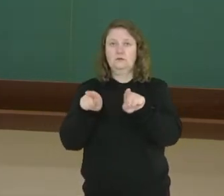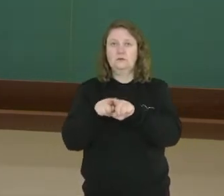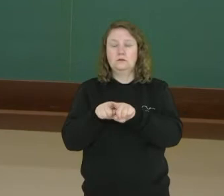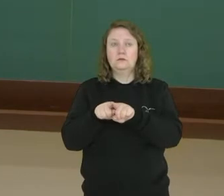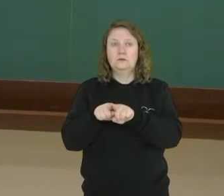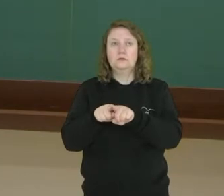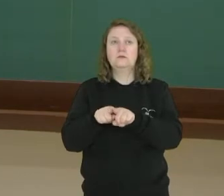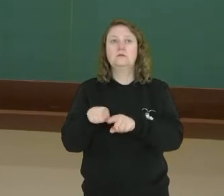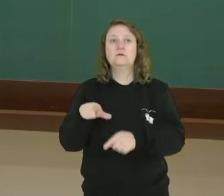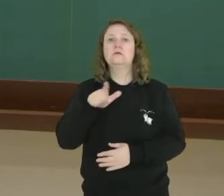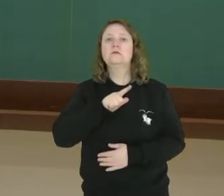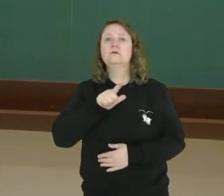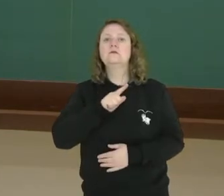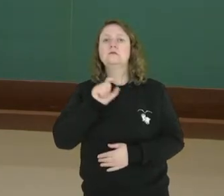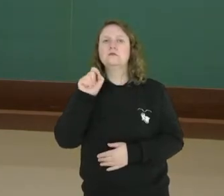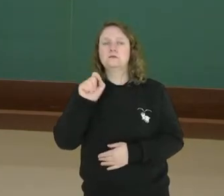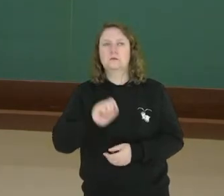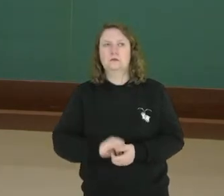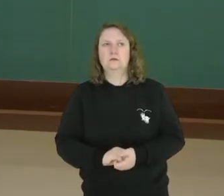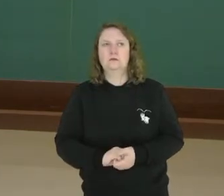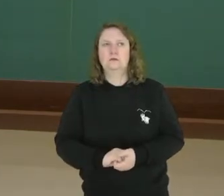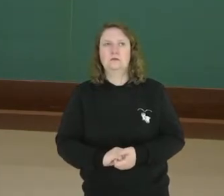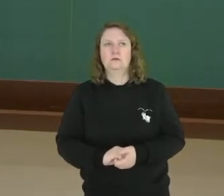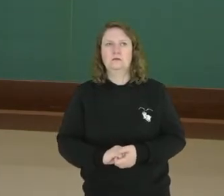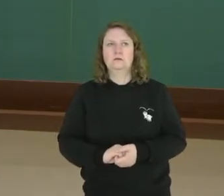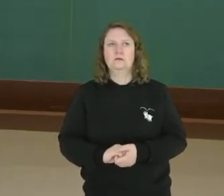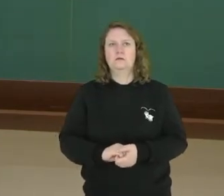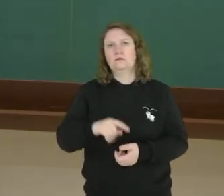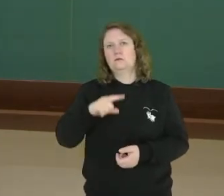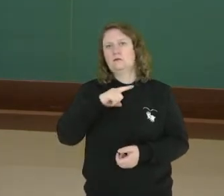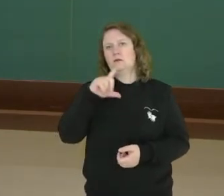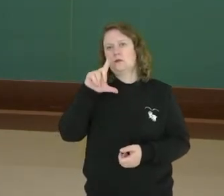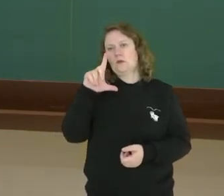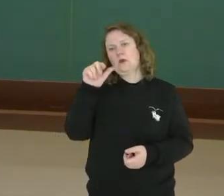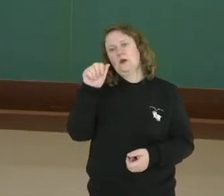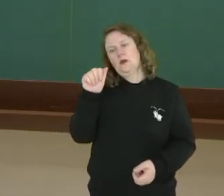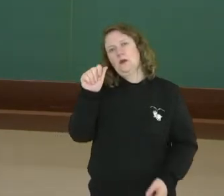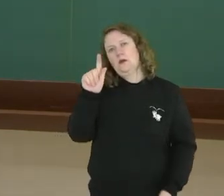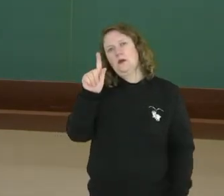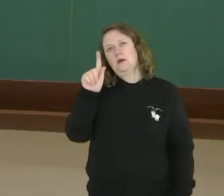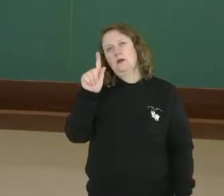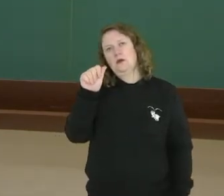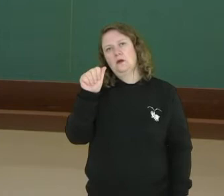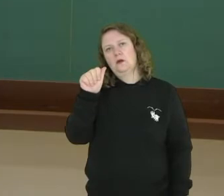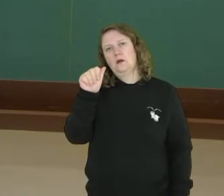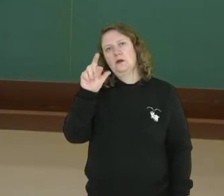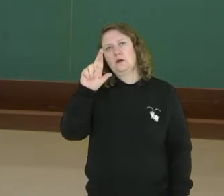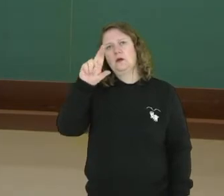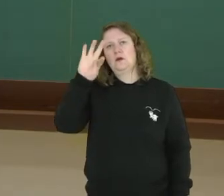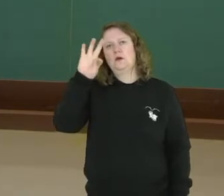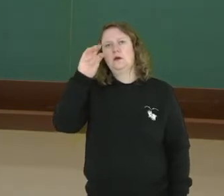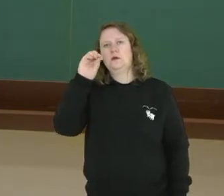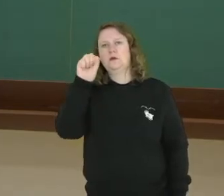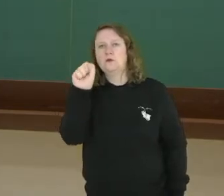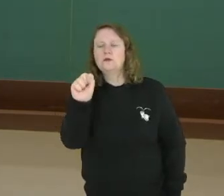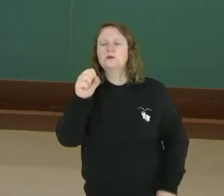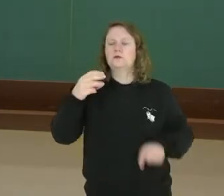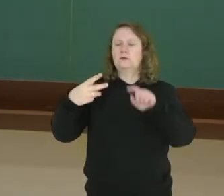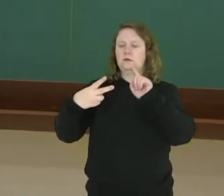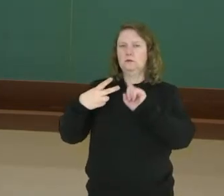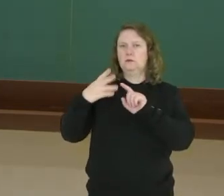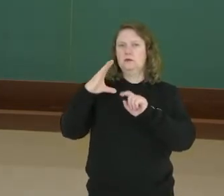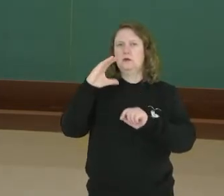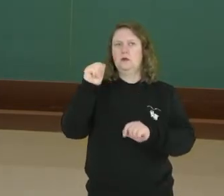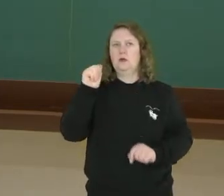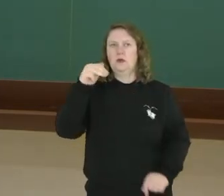ofídeos. Compreende, então, os lacertílios, os lagartos, os camaleões, as lagartixas e, olha